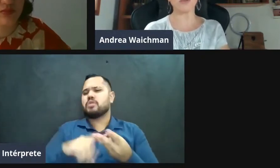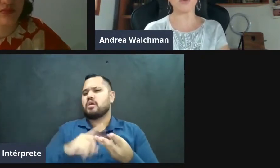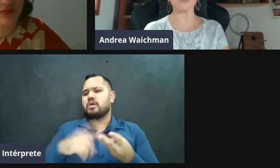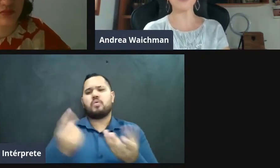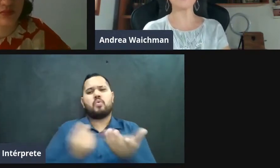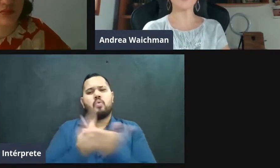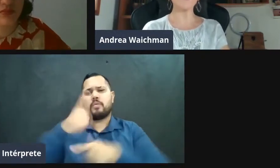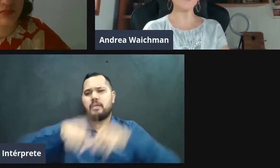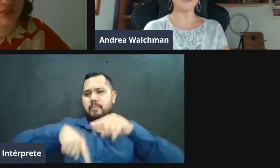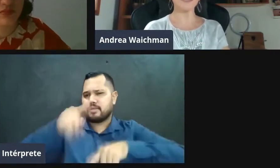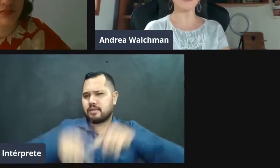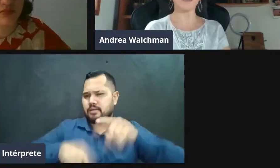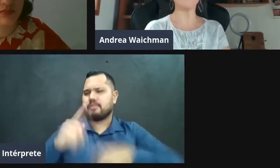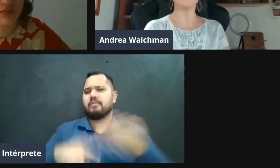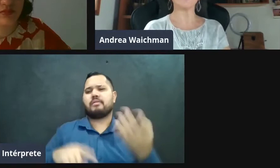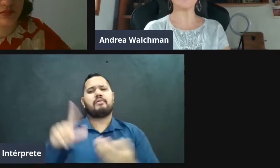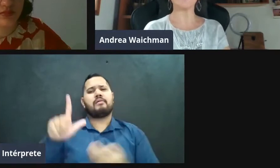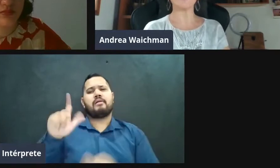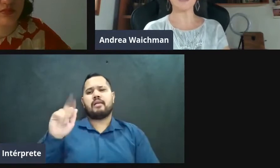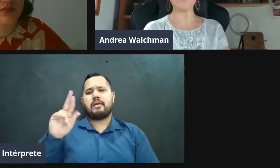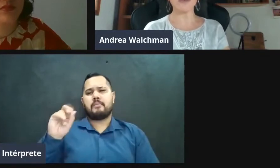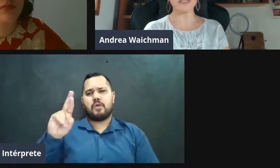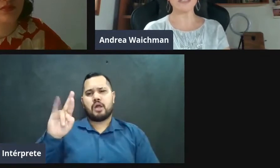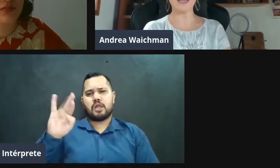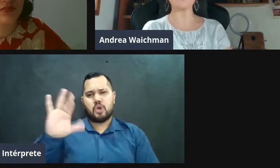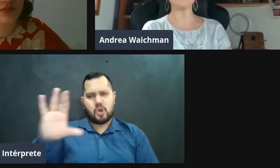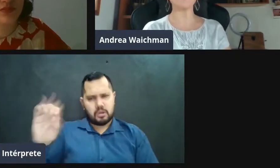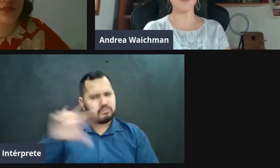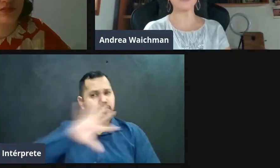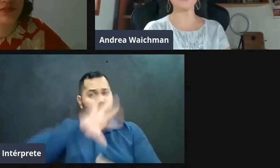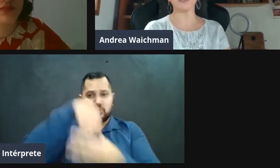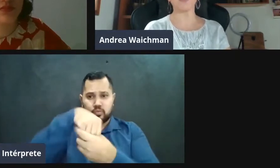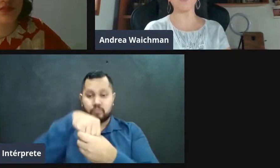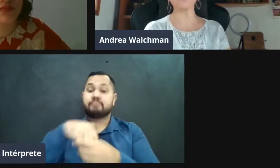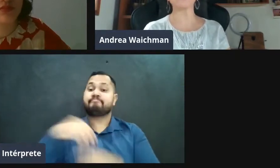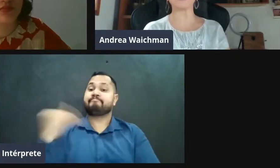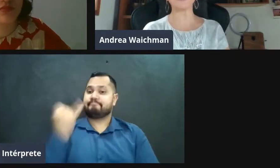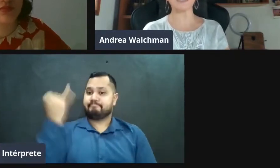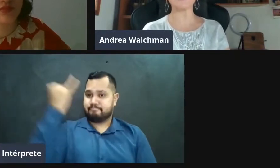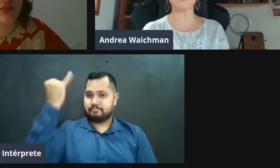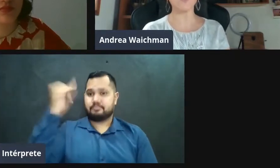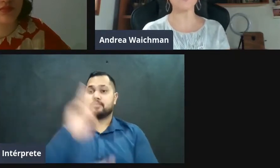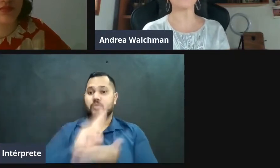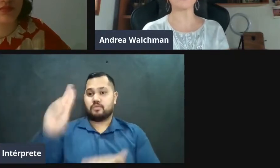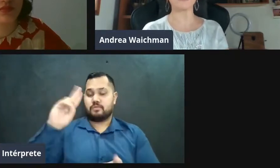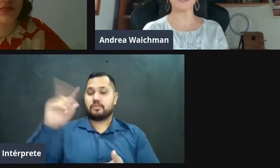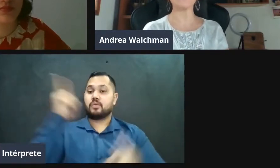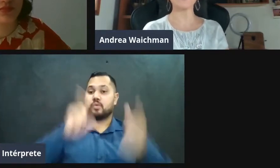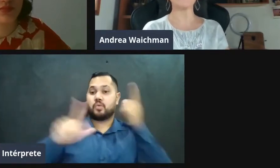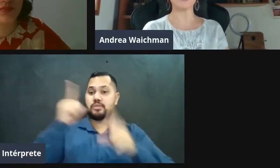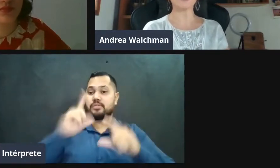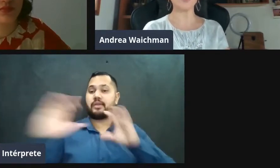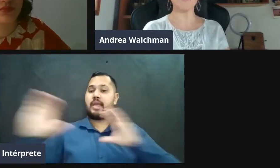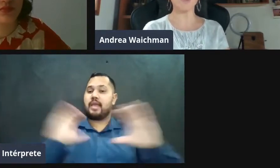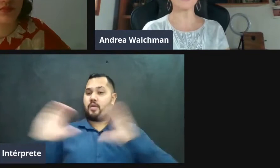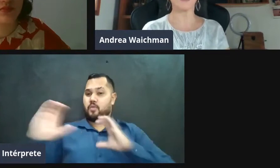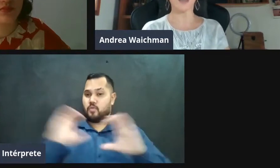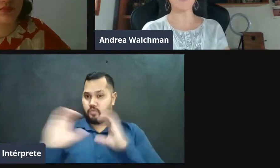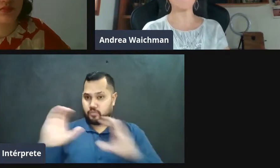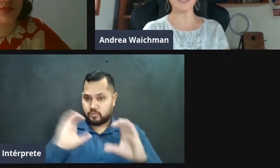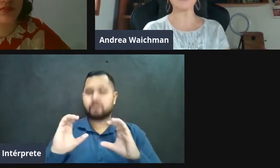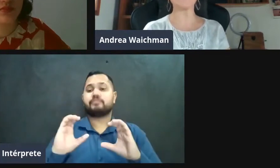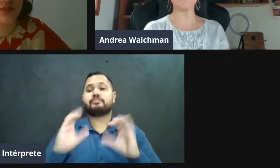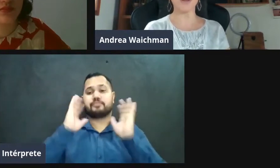seus laboratórios. Então, é fundamental que a universidade disponha de recursos e atraia recursos externos para que a gente